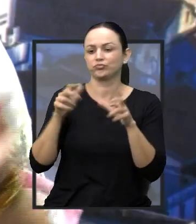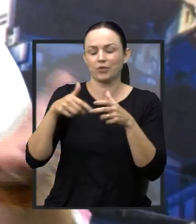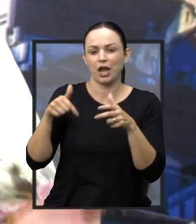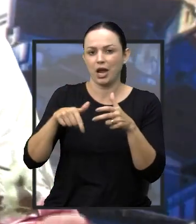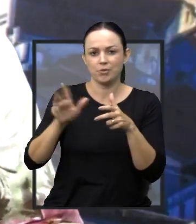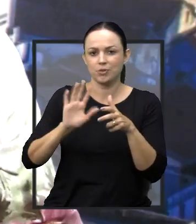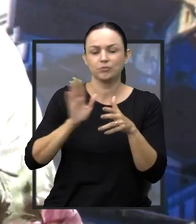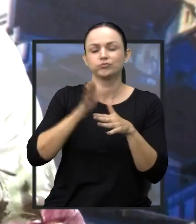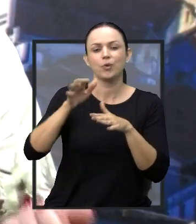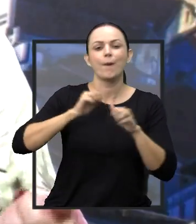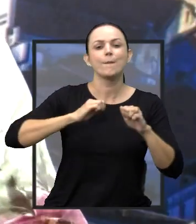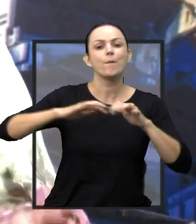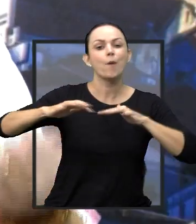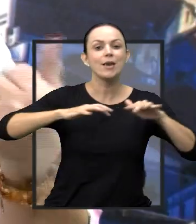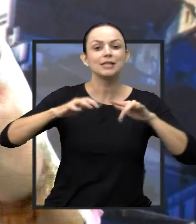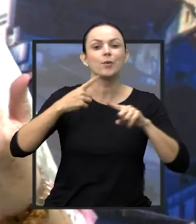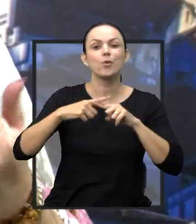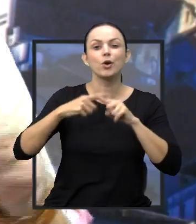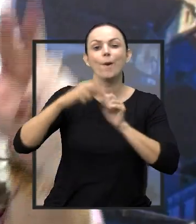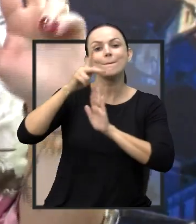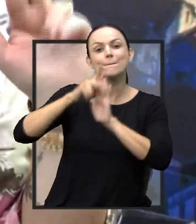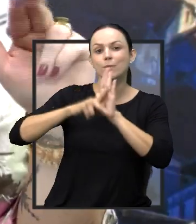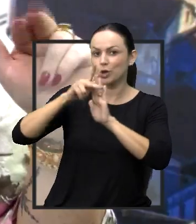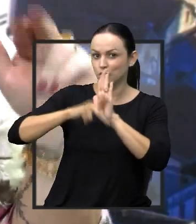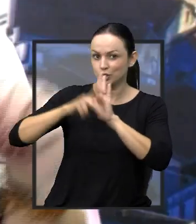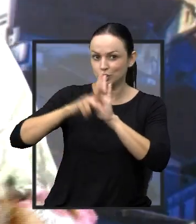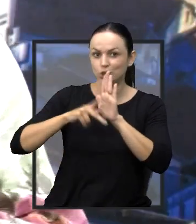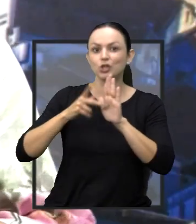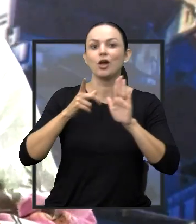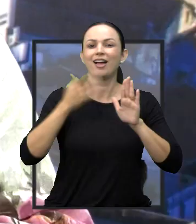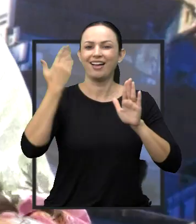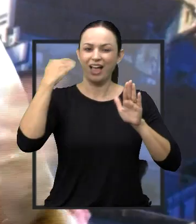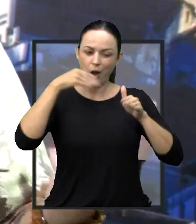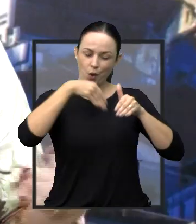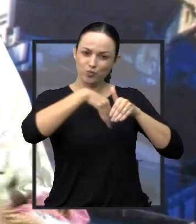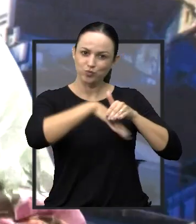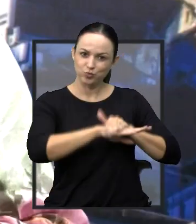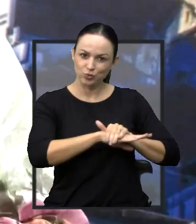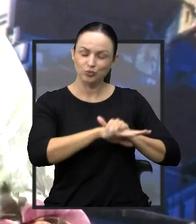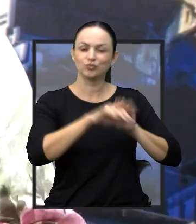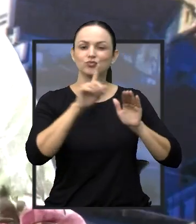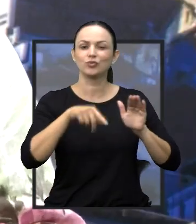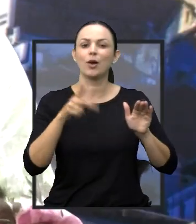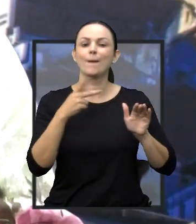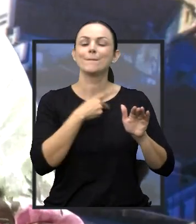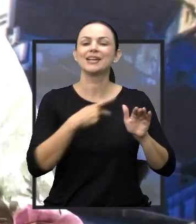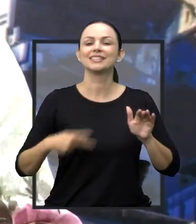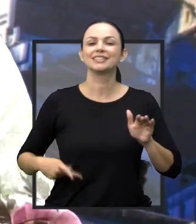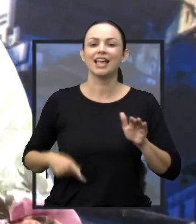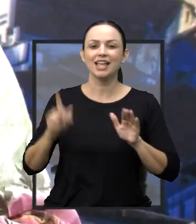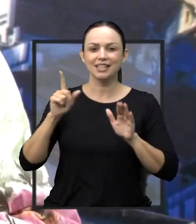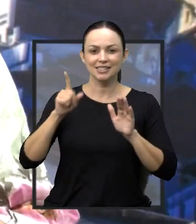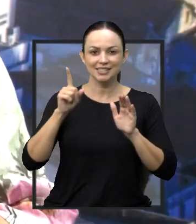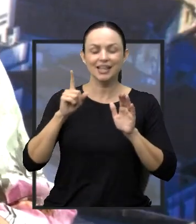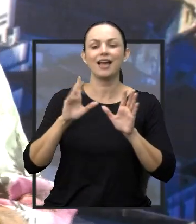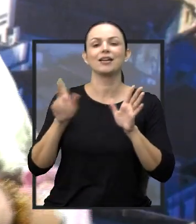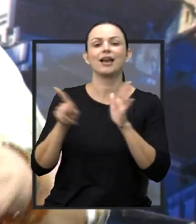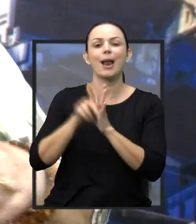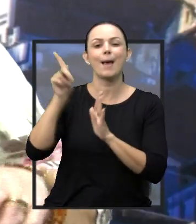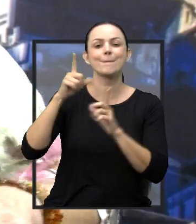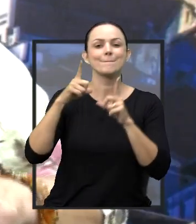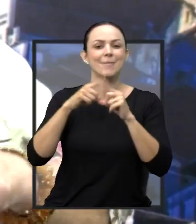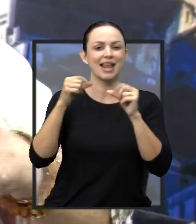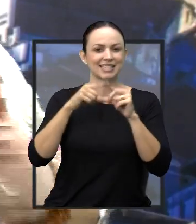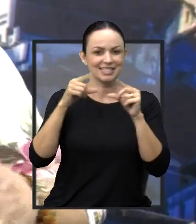de Leis, deu certo porque o projeto que estava engavetado, segundo o presidente da Câmara dos Deputados lá em